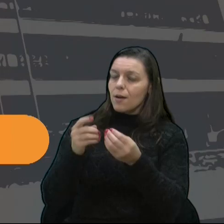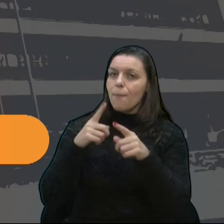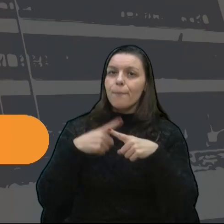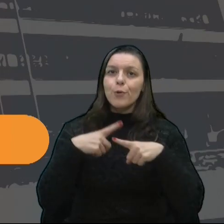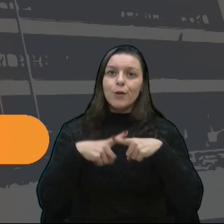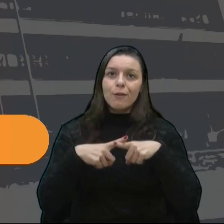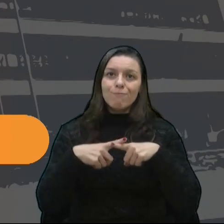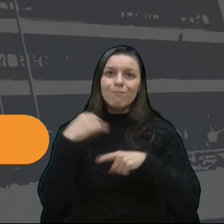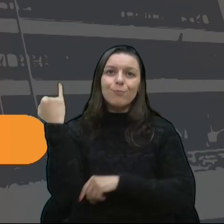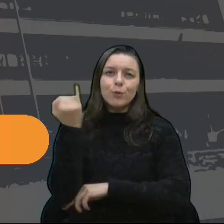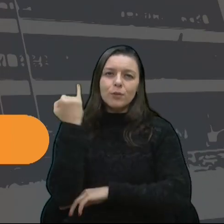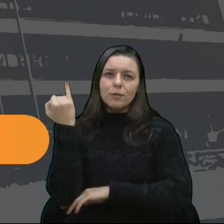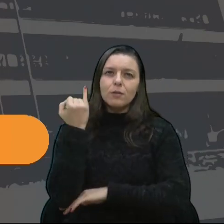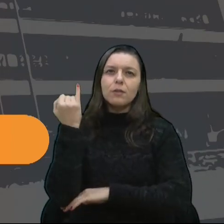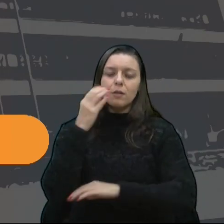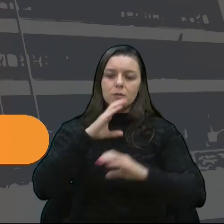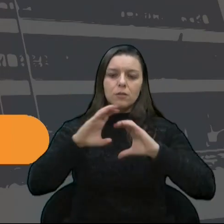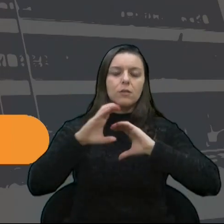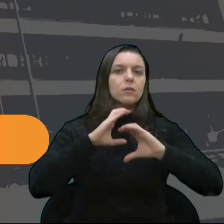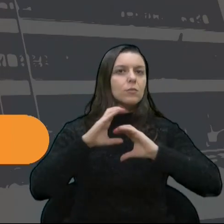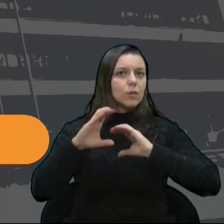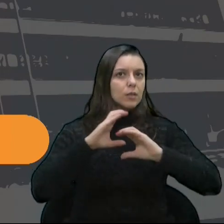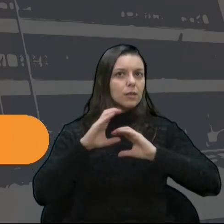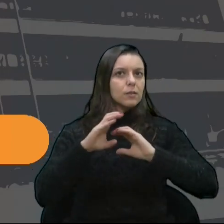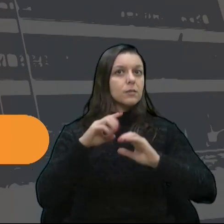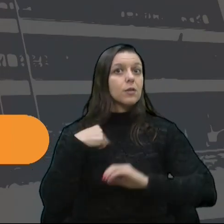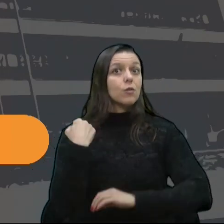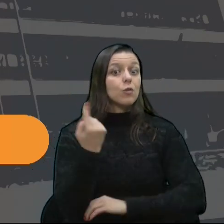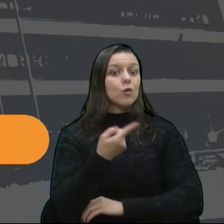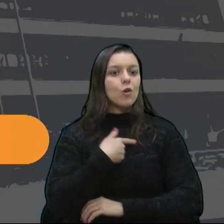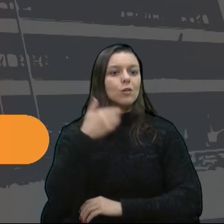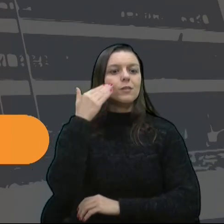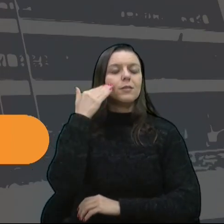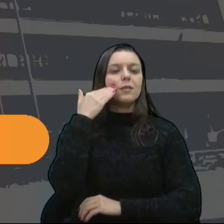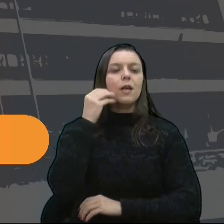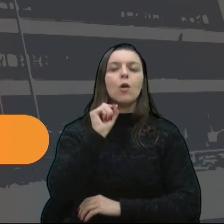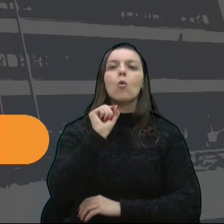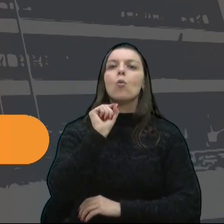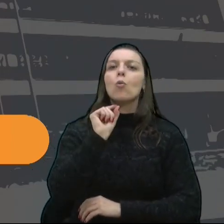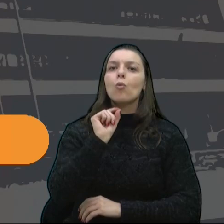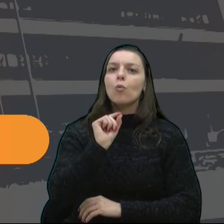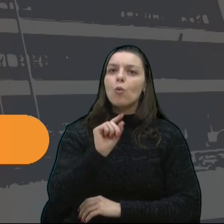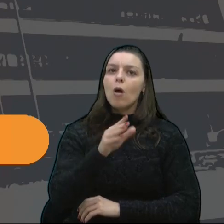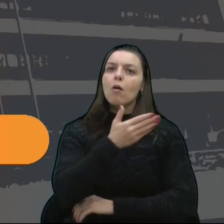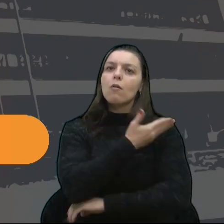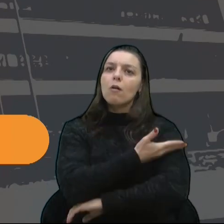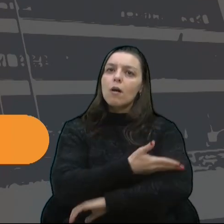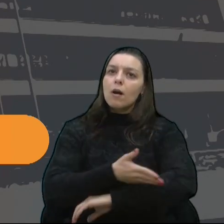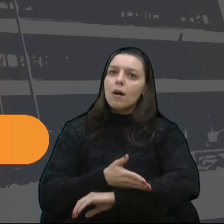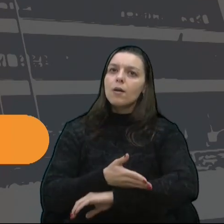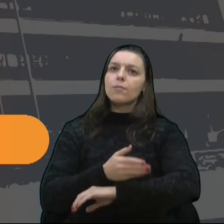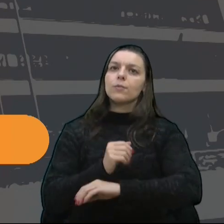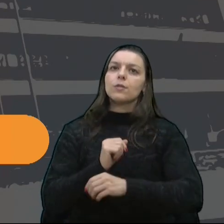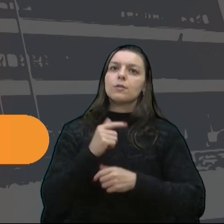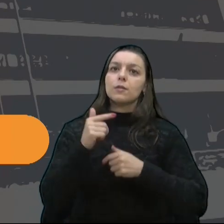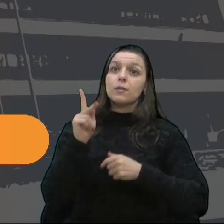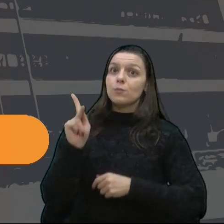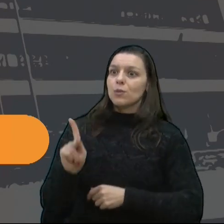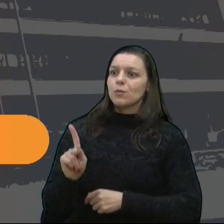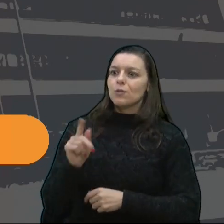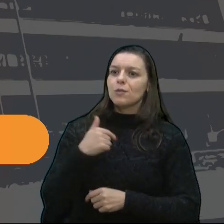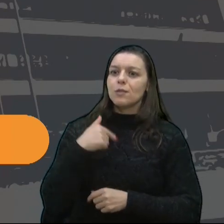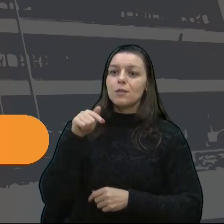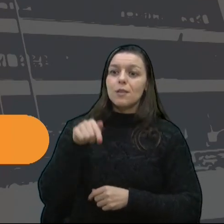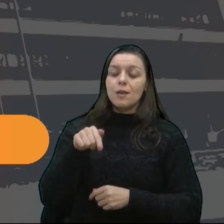muito importante para a comunicação, que é a gente entender os hábitos de consumo das pessoas. E as pessoas, durante